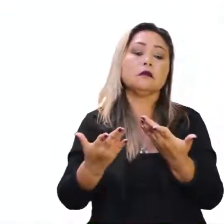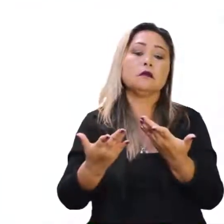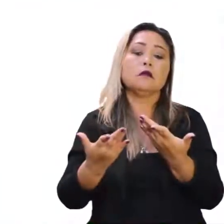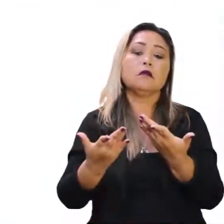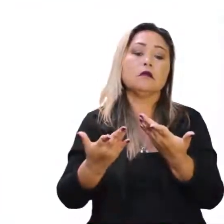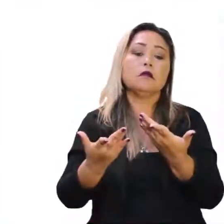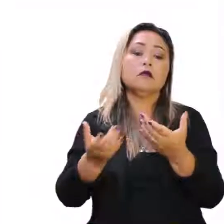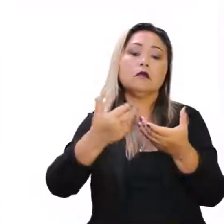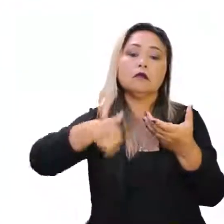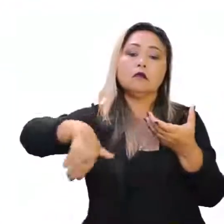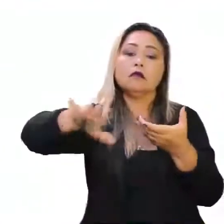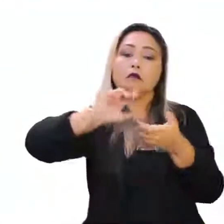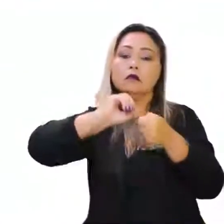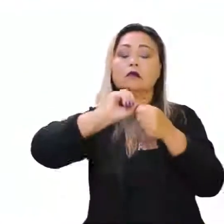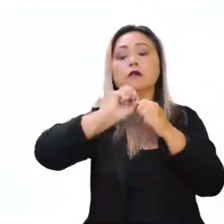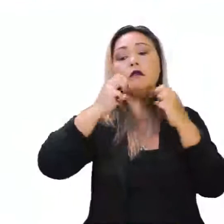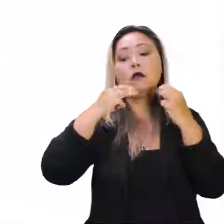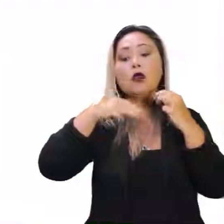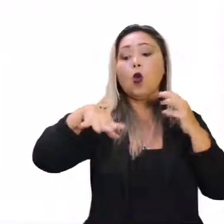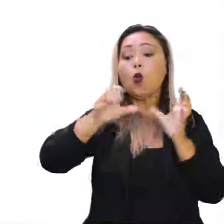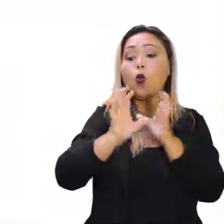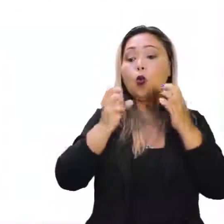os integrantes da missão francesa